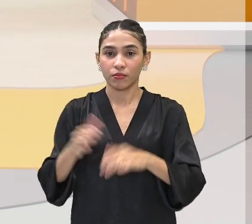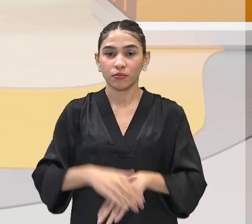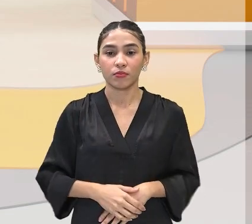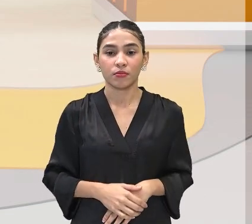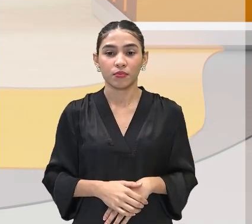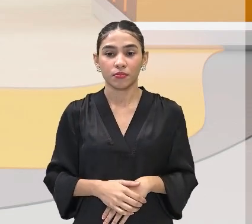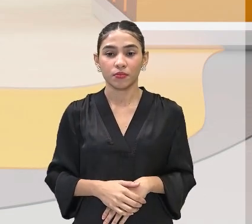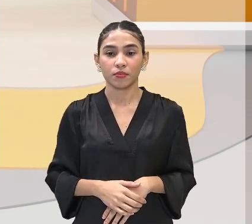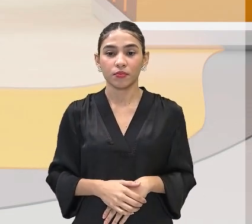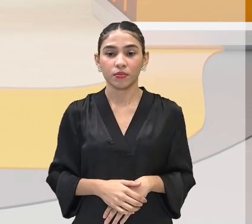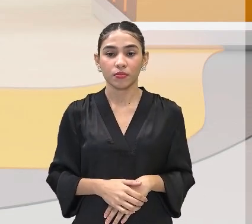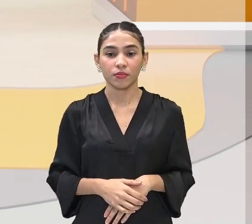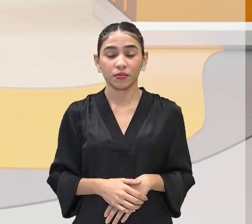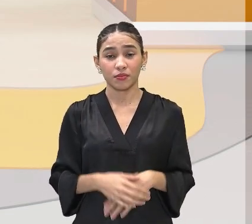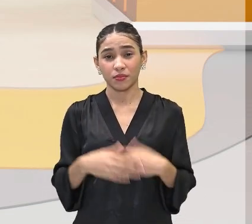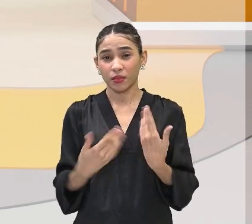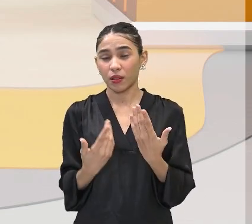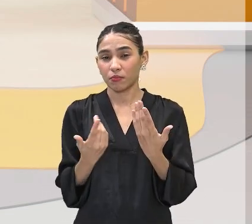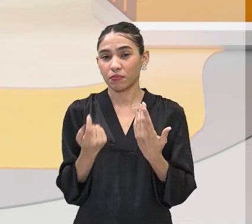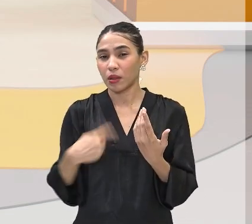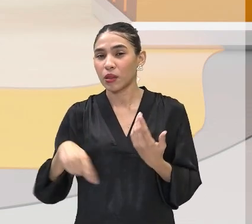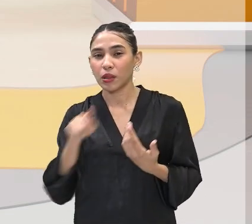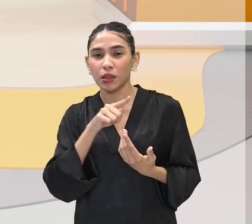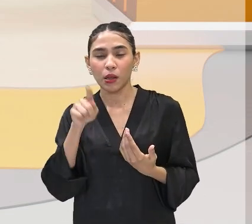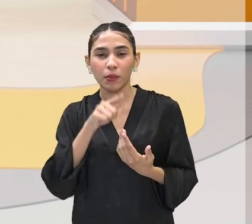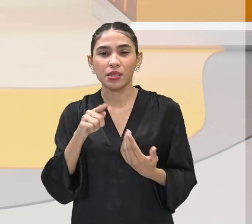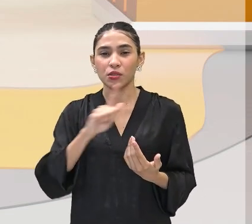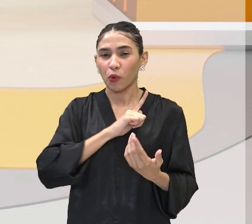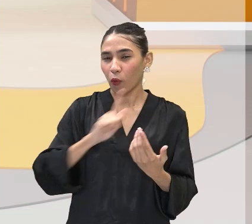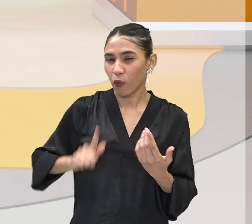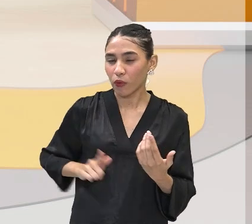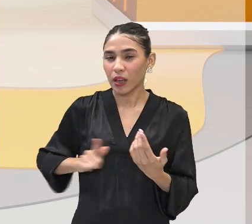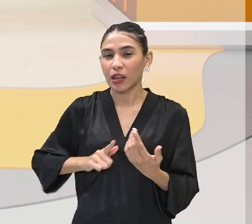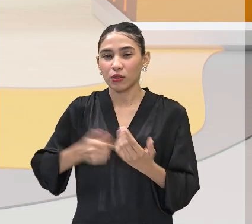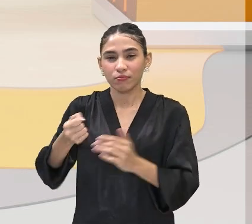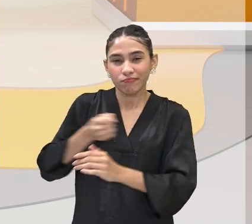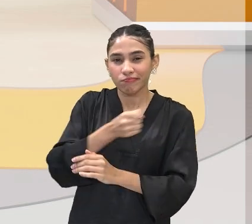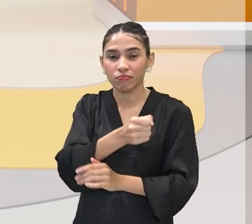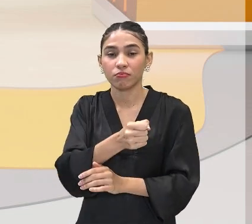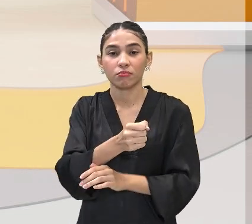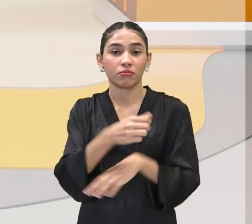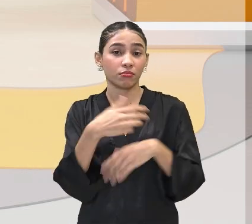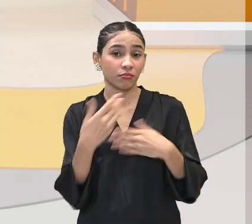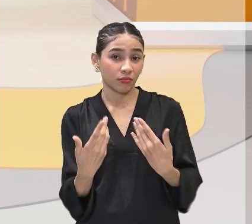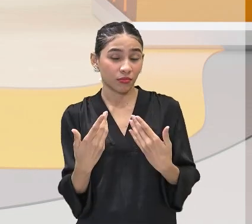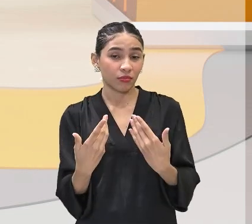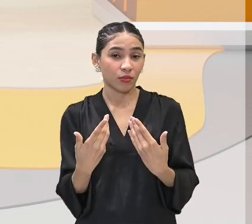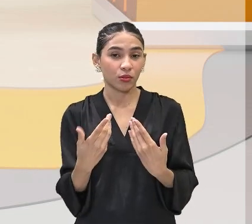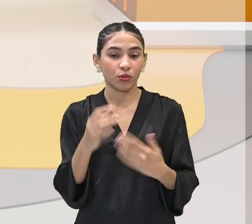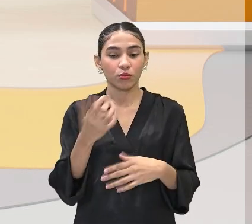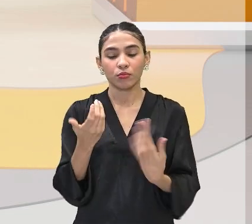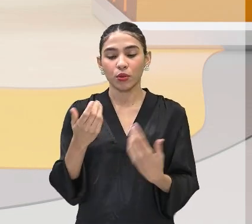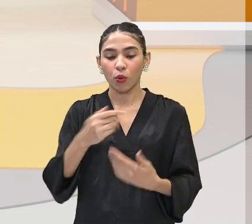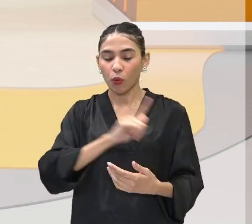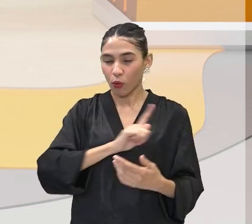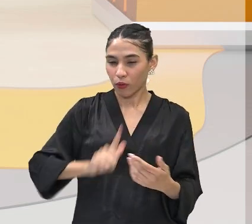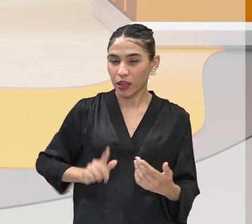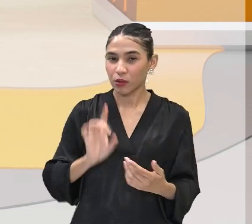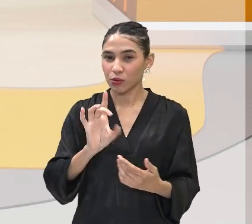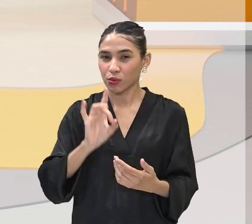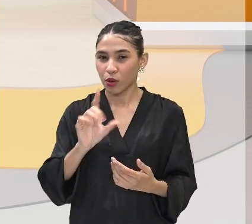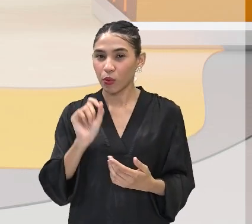sem, né, tantas intervenções do Estado. Então o Estado estaria ali somente quase como